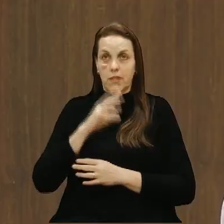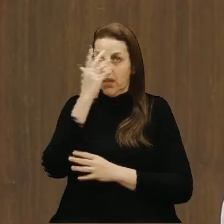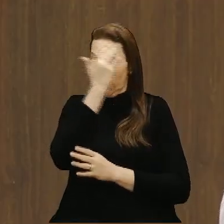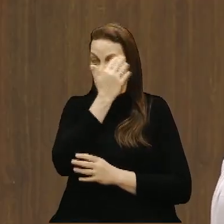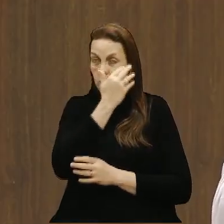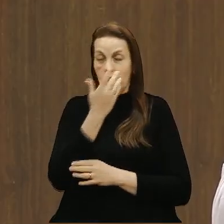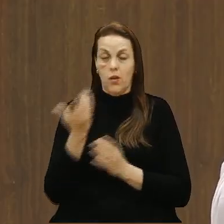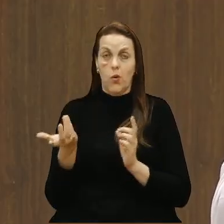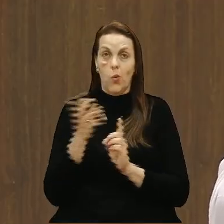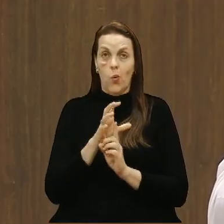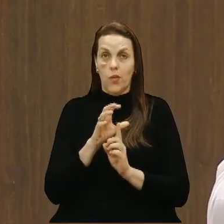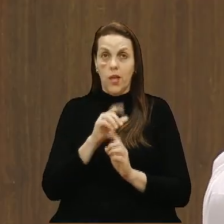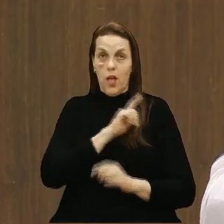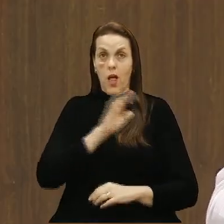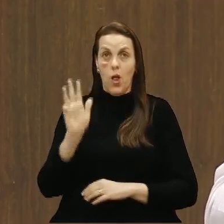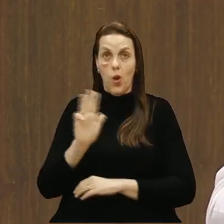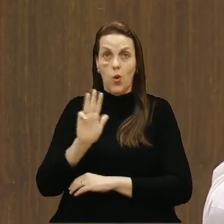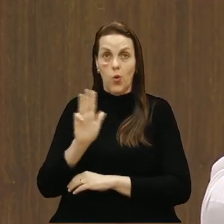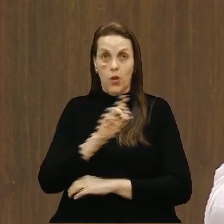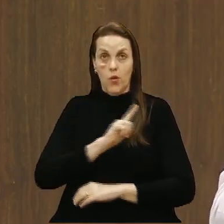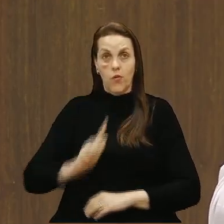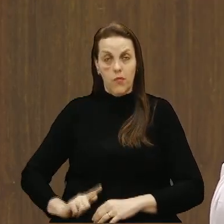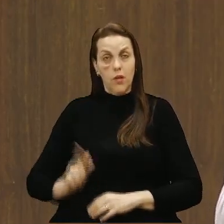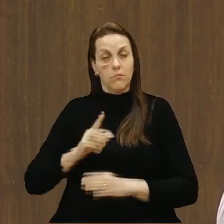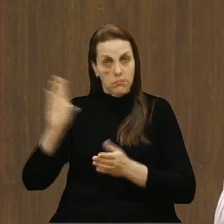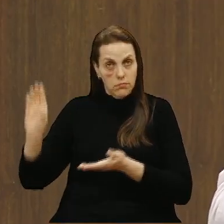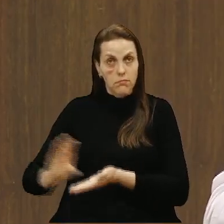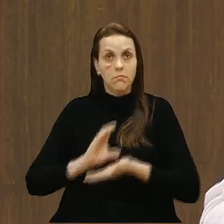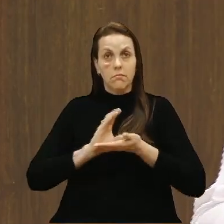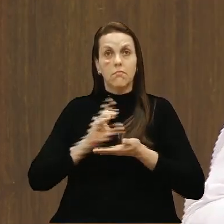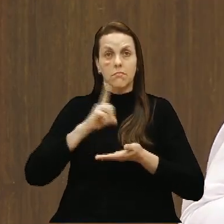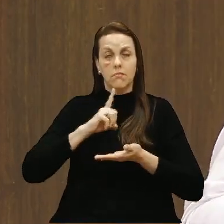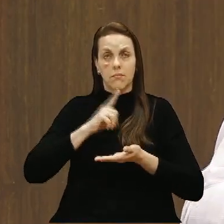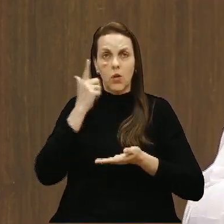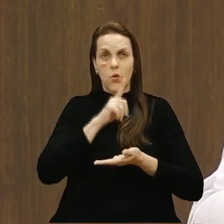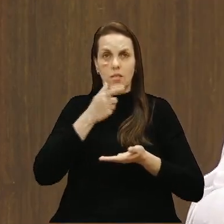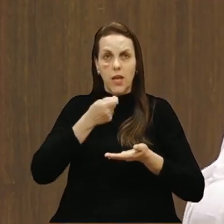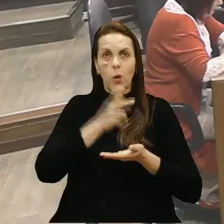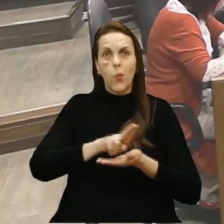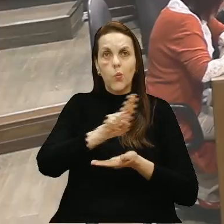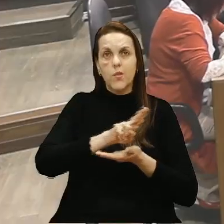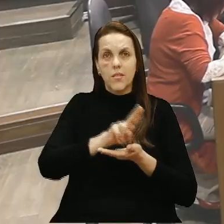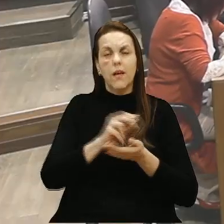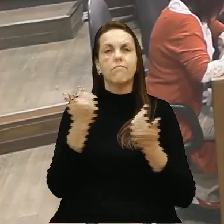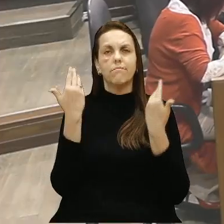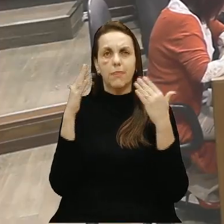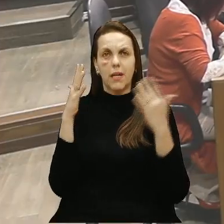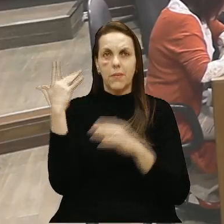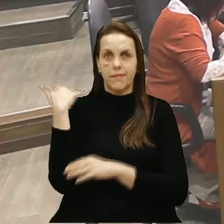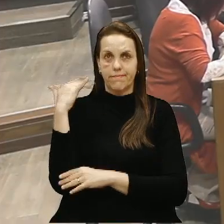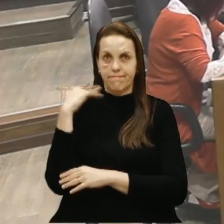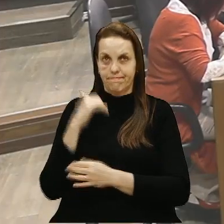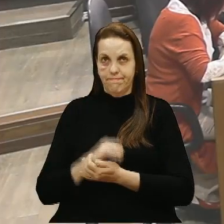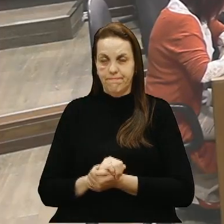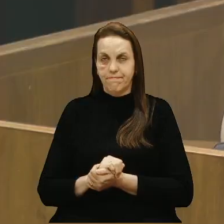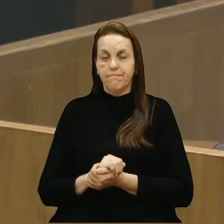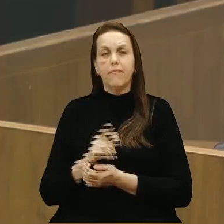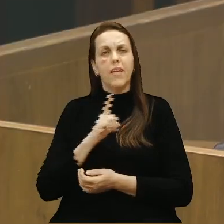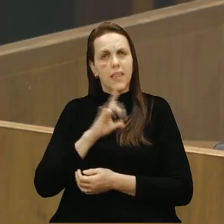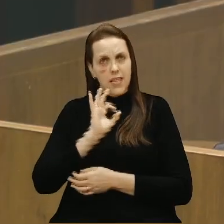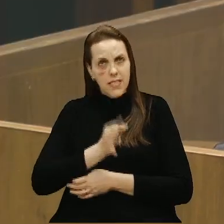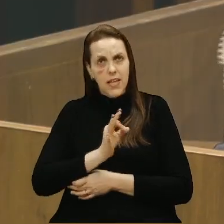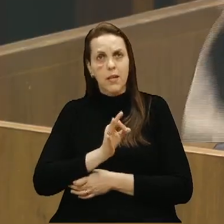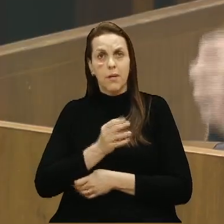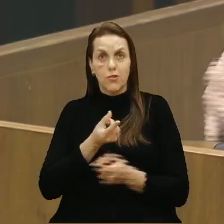ao governo Lula, o investimento público federal chega aqui e está sendo aplicado. Então, parabéns, vereador Andressa. Exatamente, vereador Libardi. Se tem dinheiro disponível,